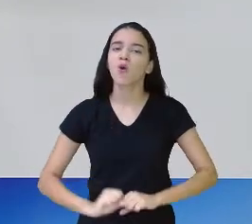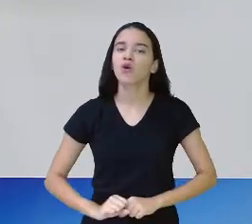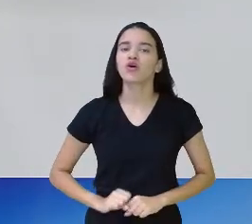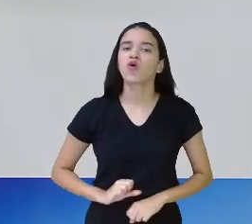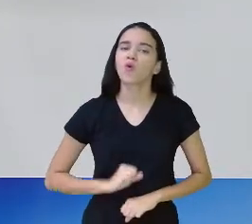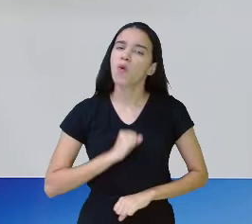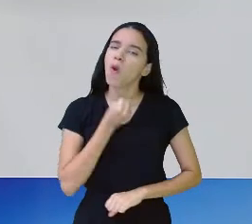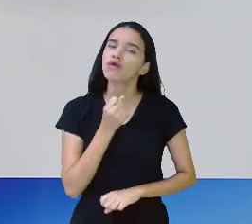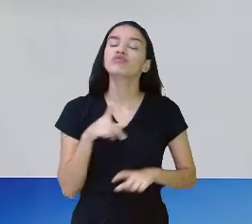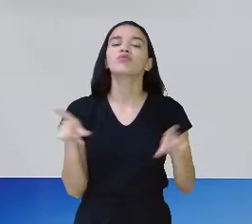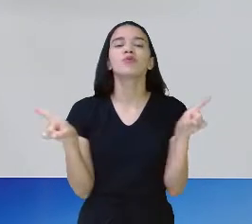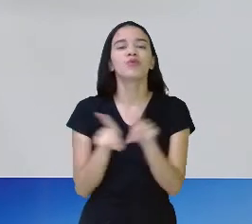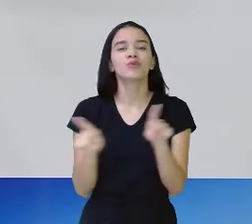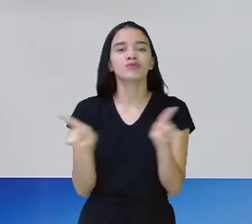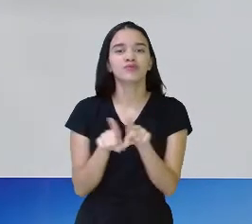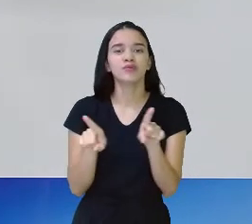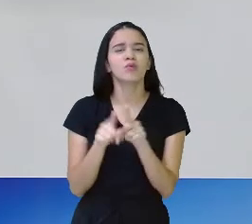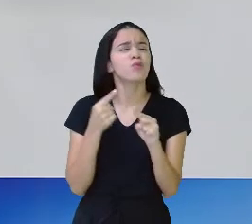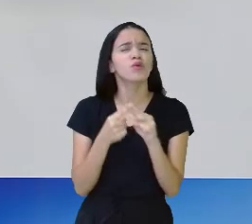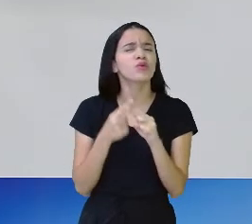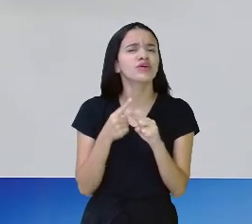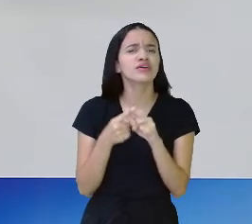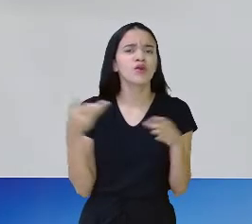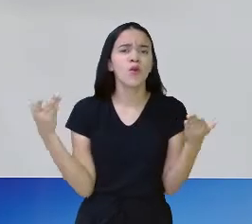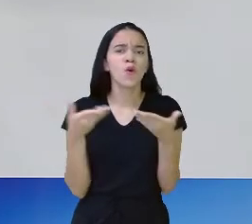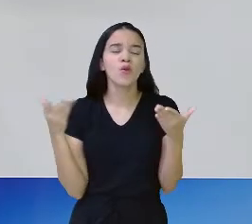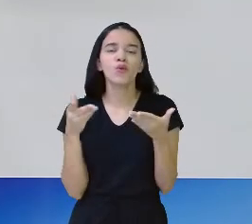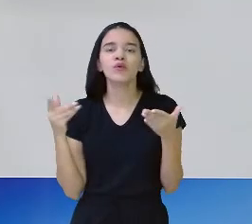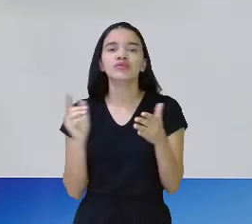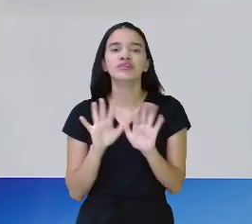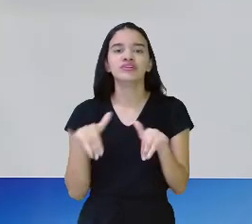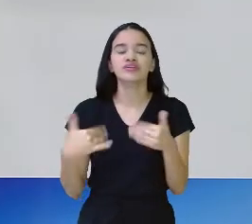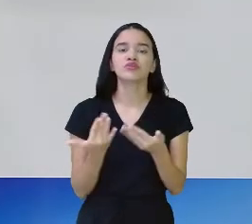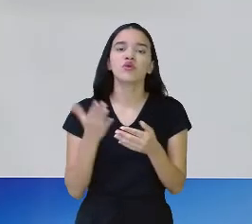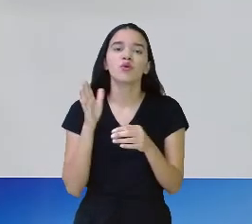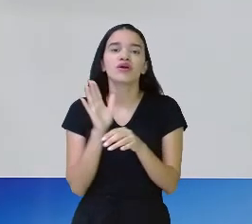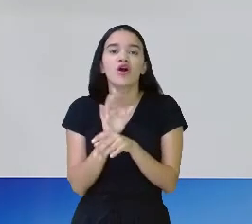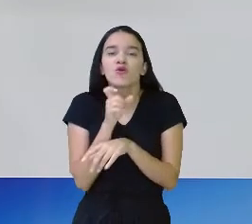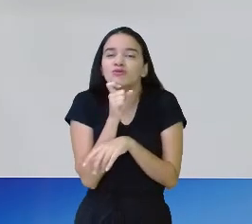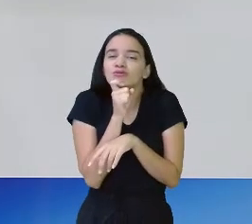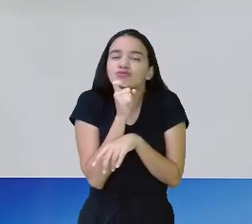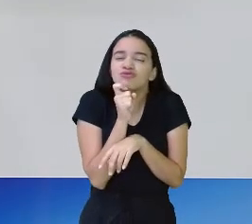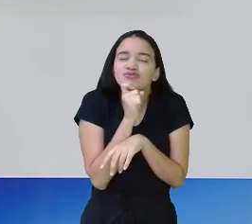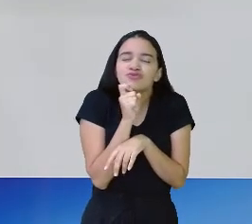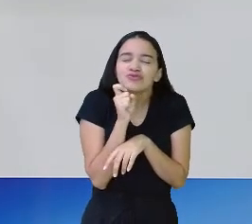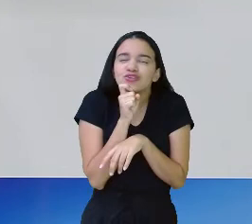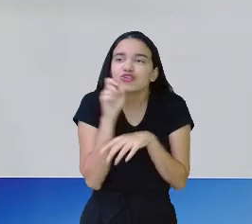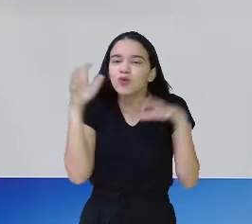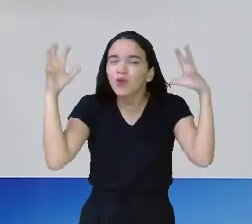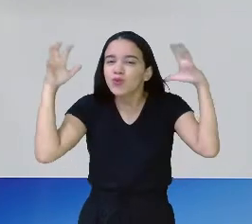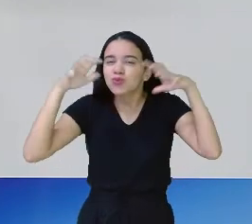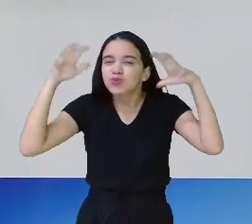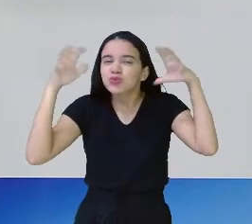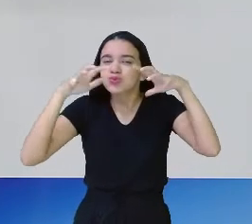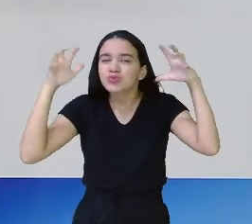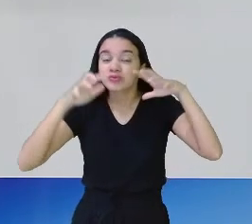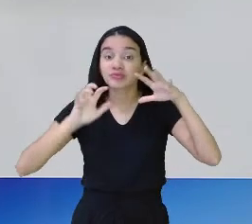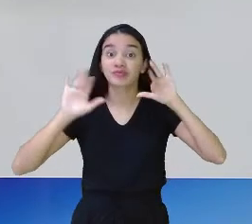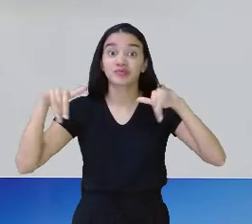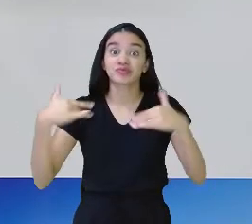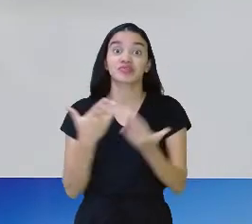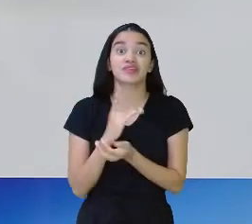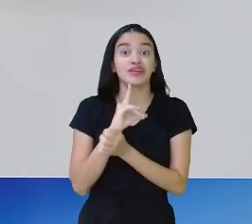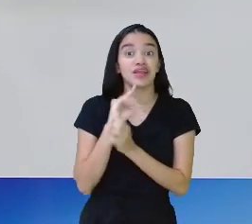mesmo, porque hoje a gente amanheceu com friozinho, uma chuvinha. Então, para sair